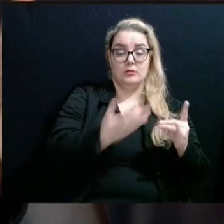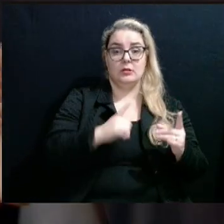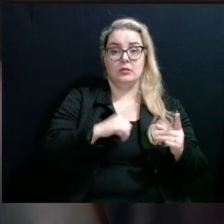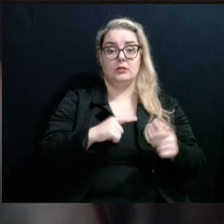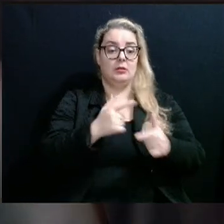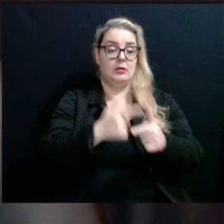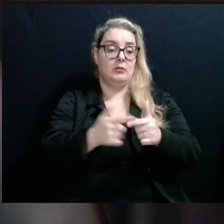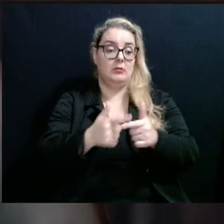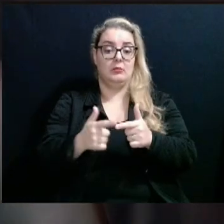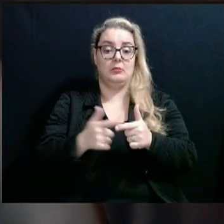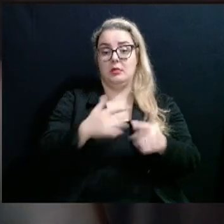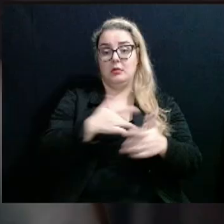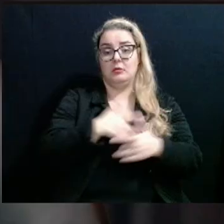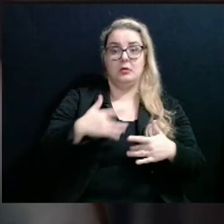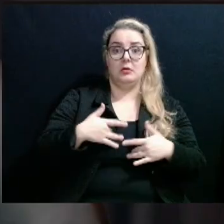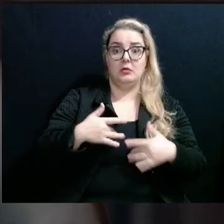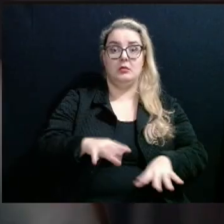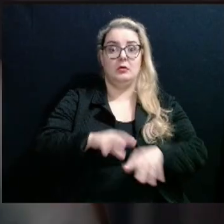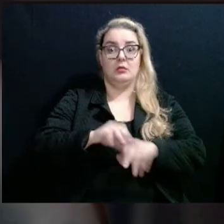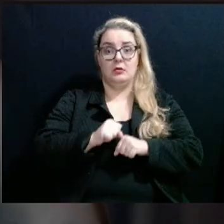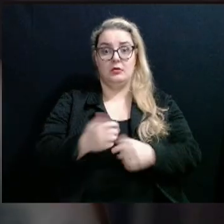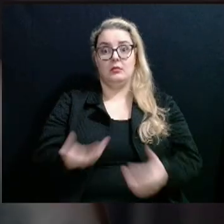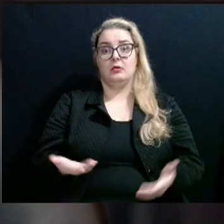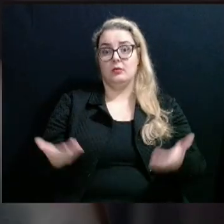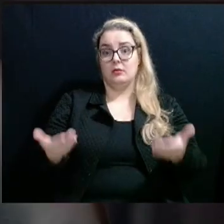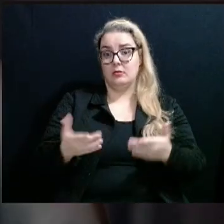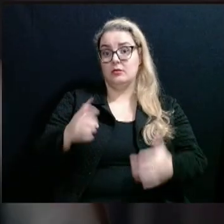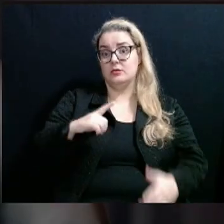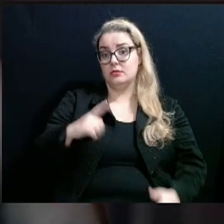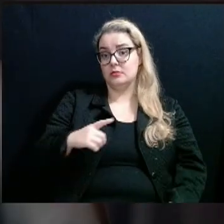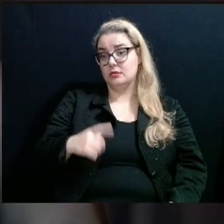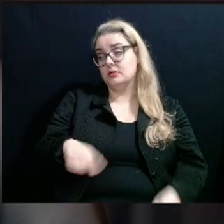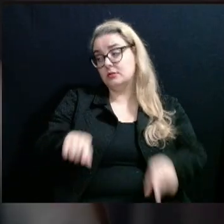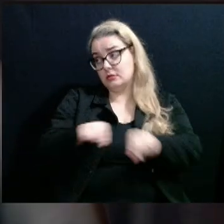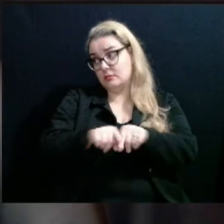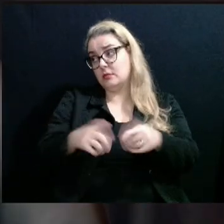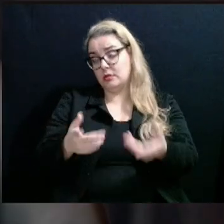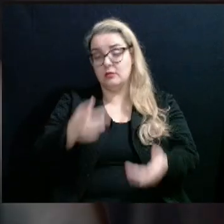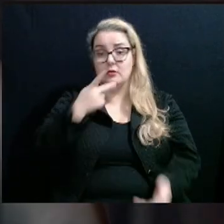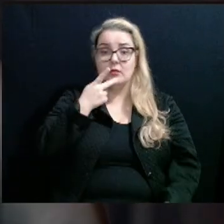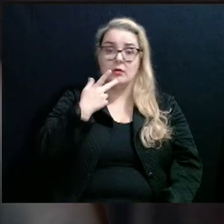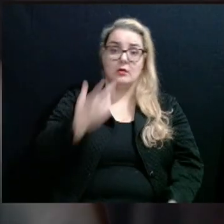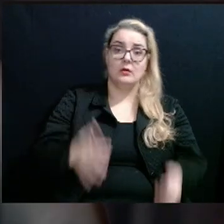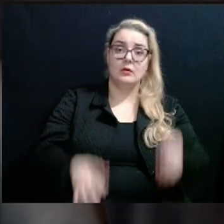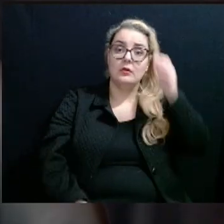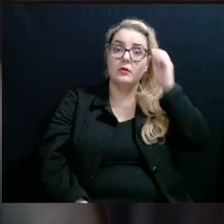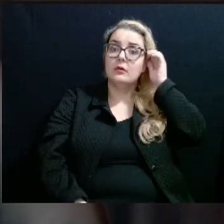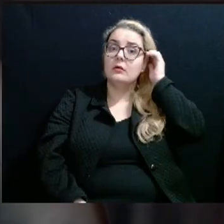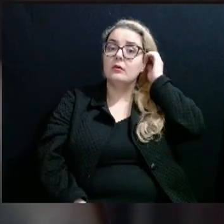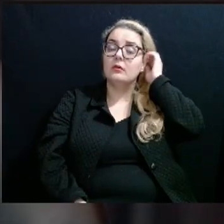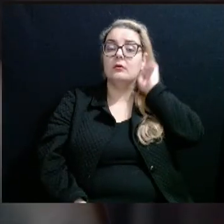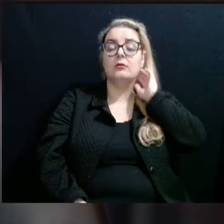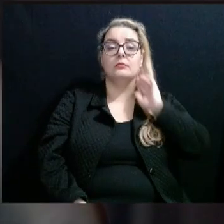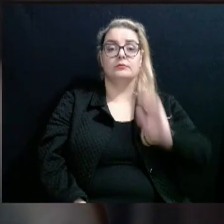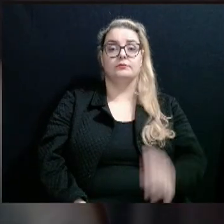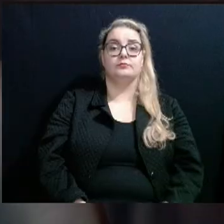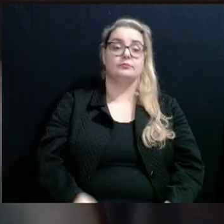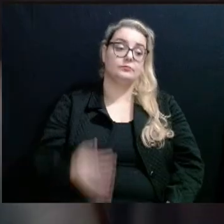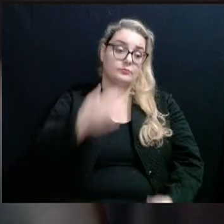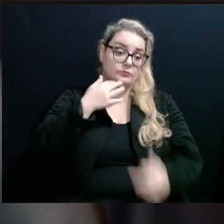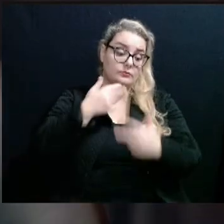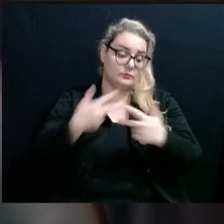de absorção. Hoje a gente tem a questão também, né? A gente vai falar assim, os alimentos, né, são fontes